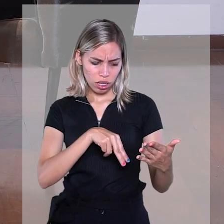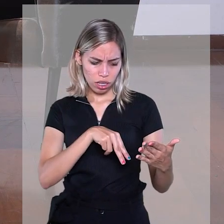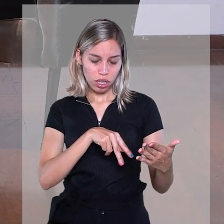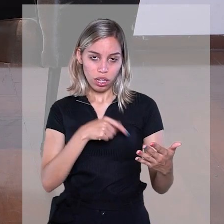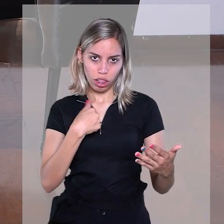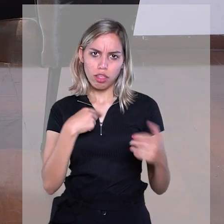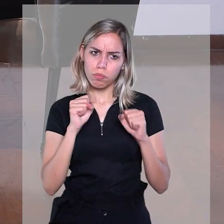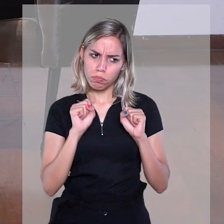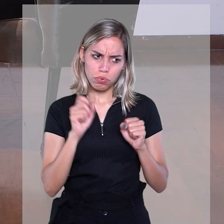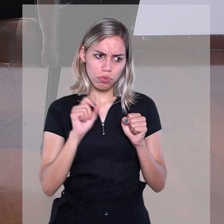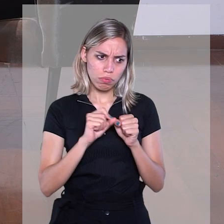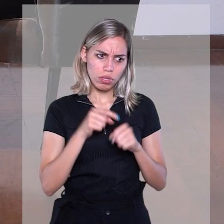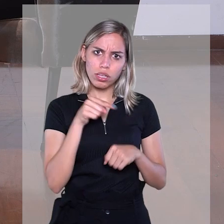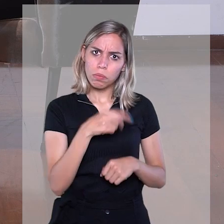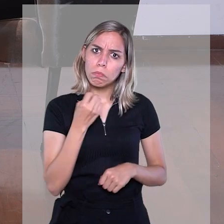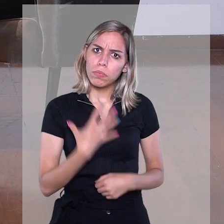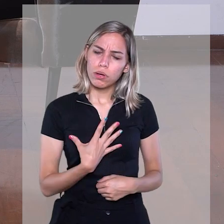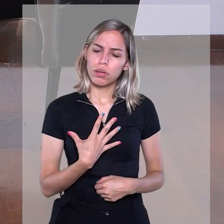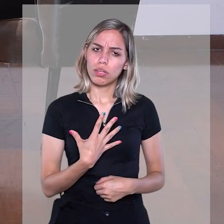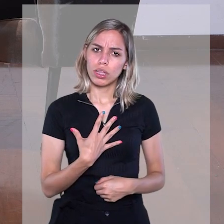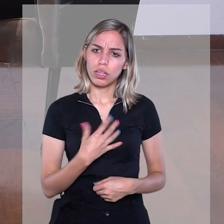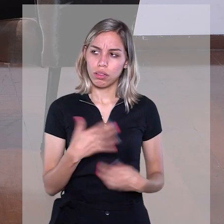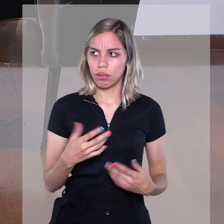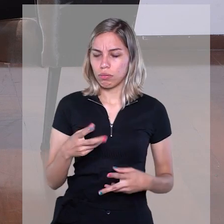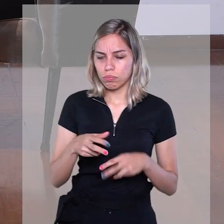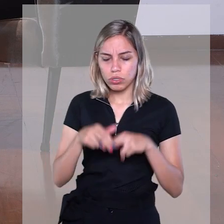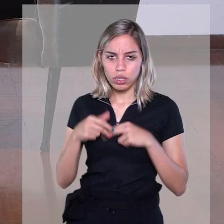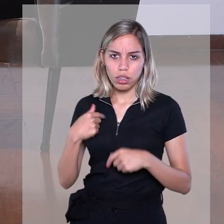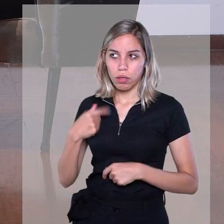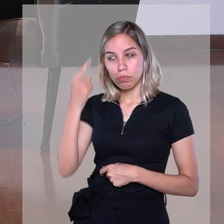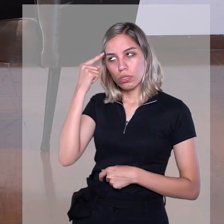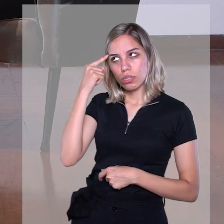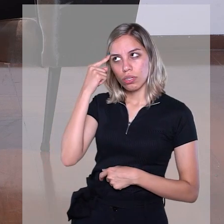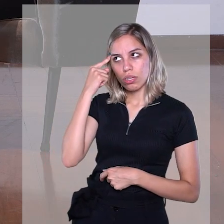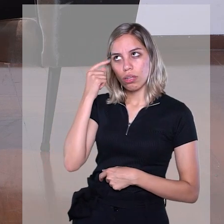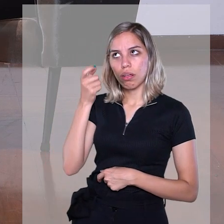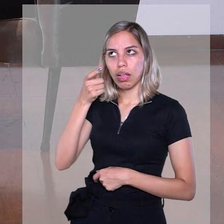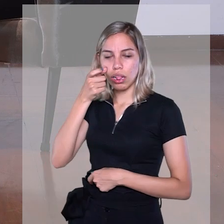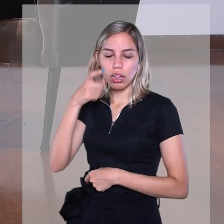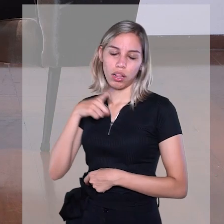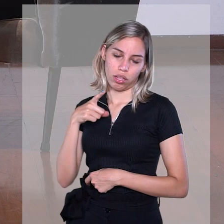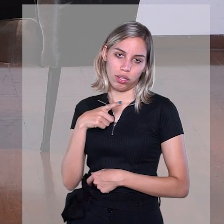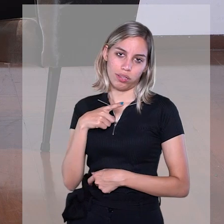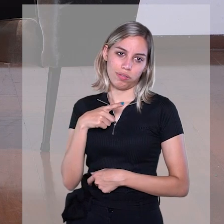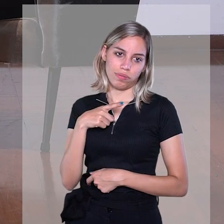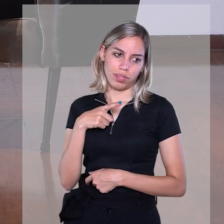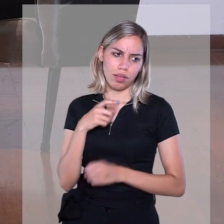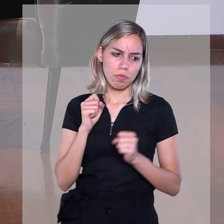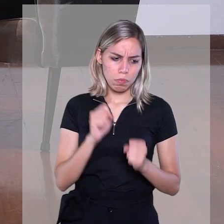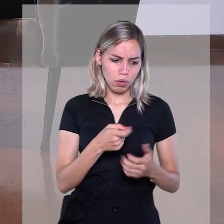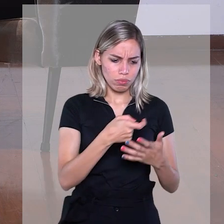Eu acho que foi isso que me interessou. A possibilidade de mesclar os códigos todos sem